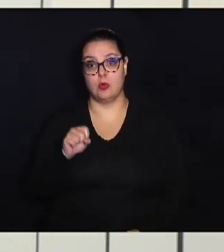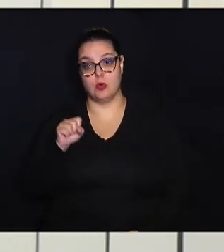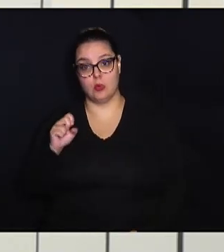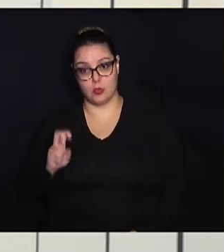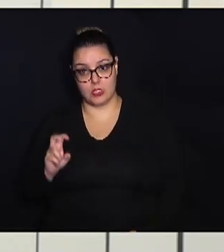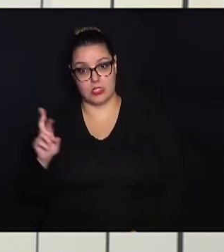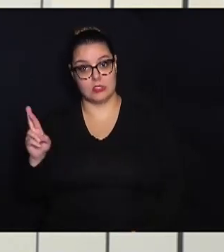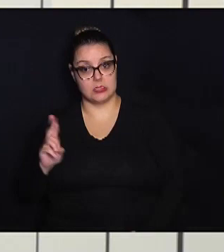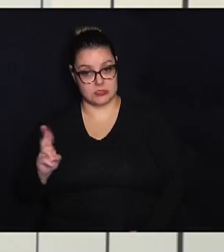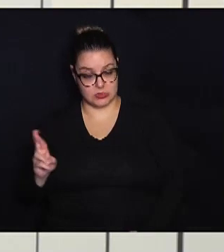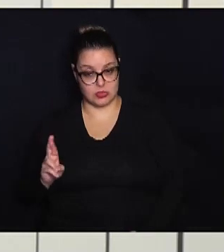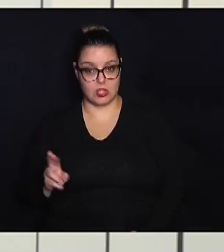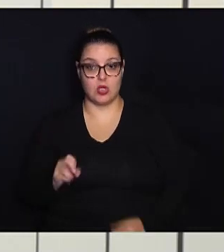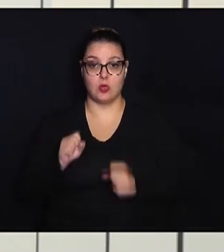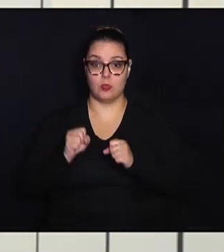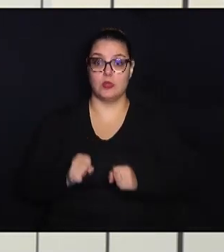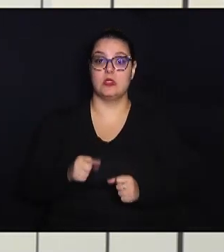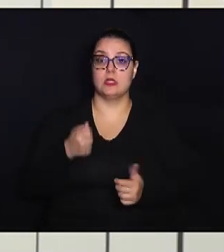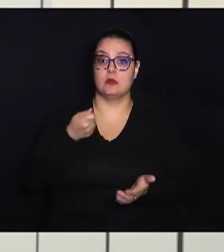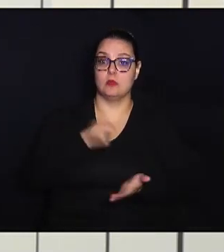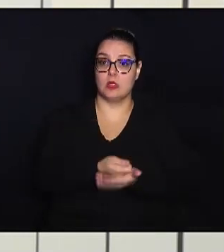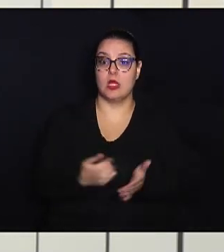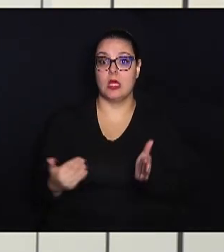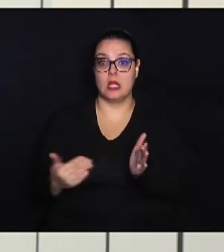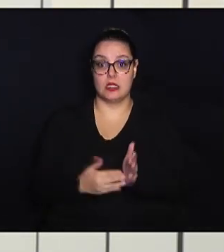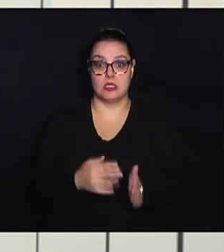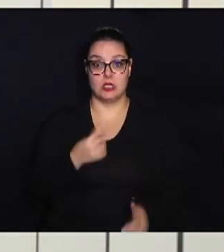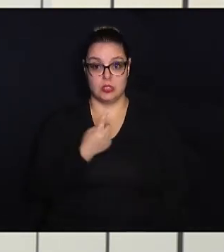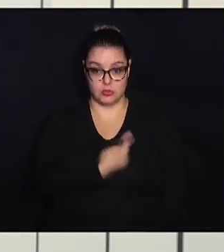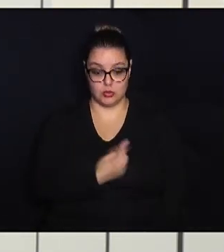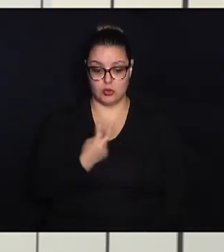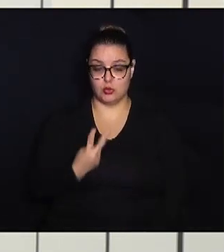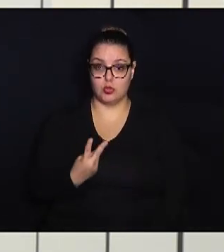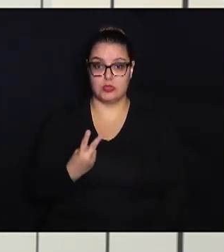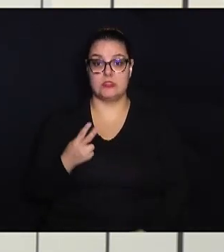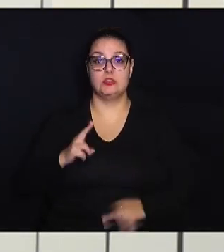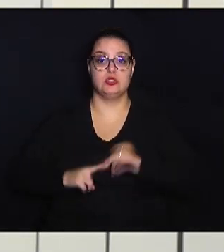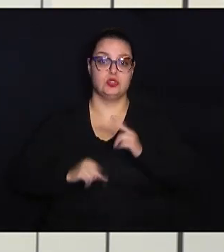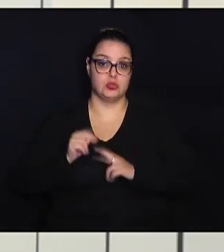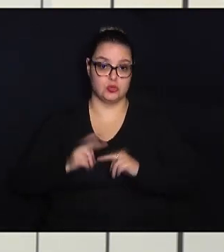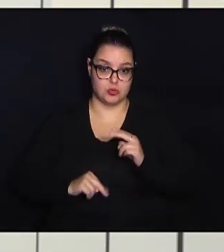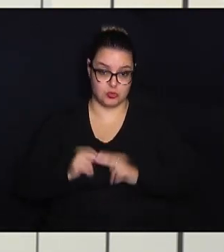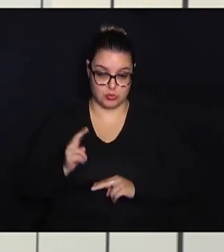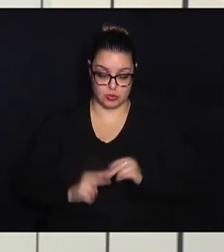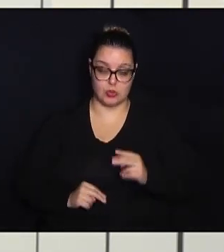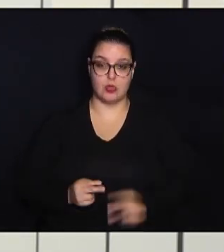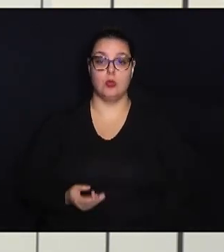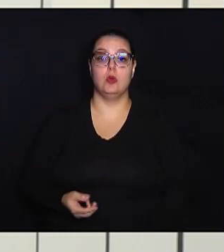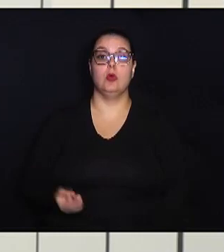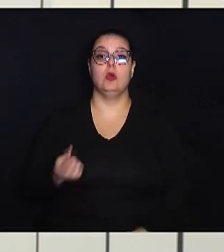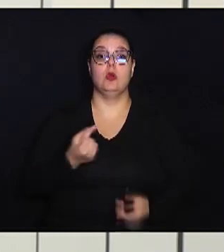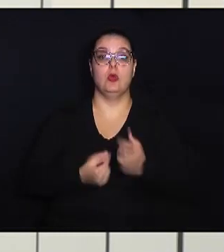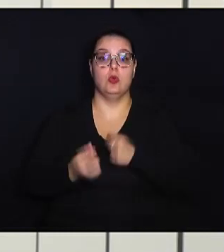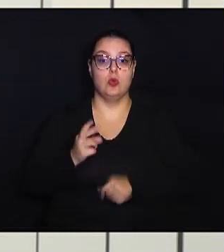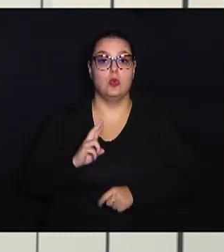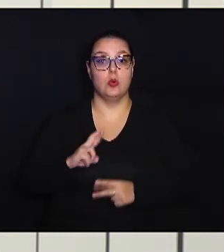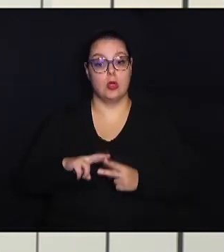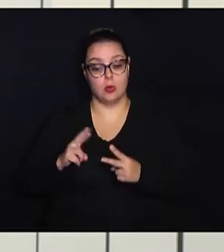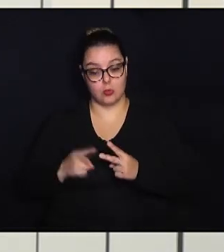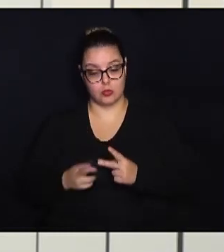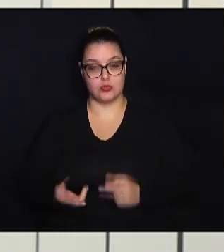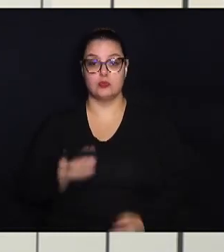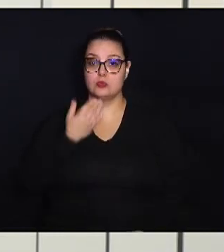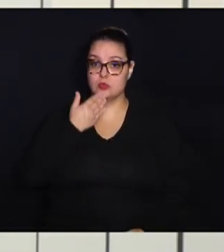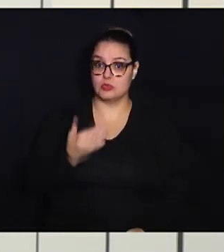85 e poderá ser paga até o o dia 12 de junho os resultados de recursos sobre a isenção para quem fez esse